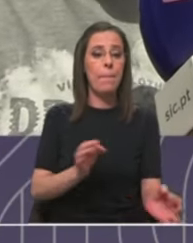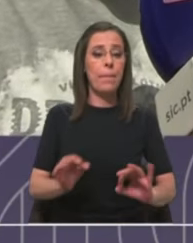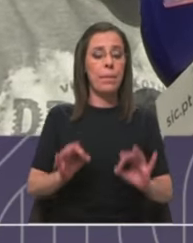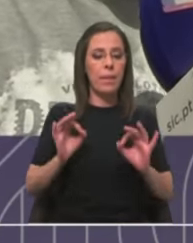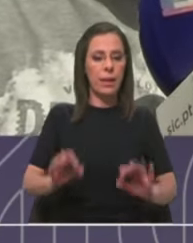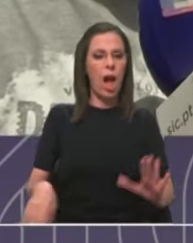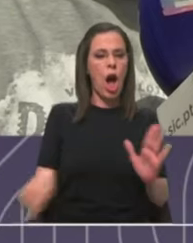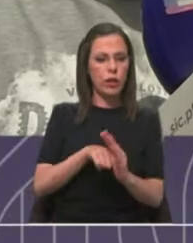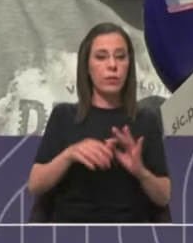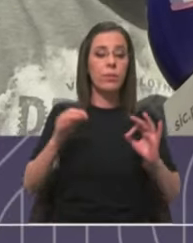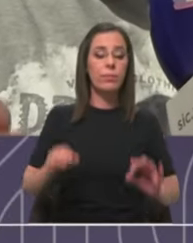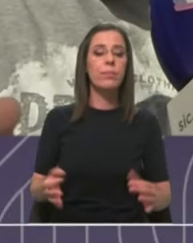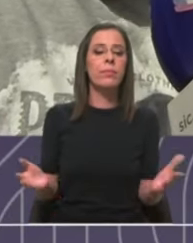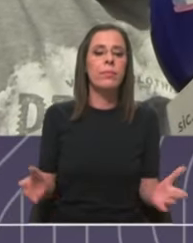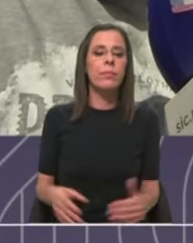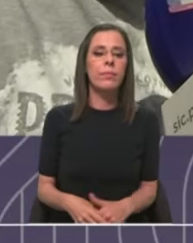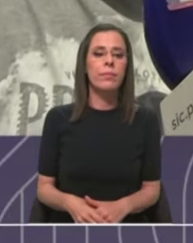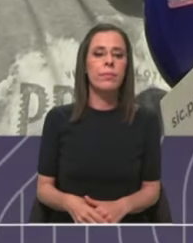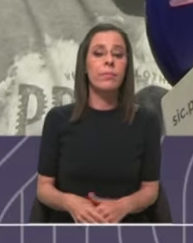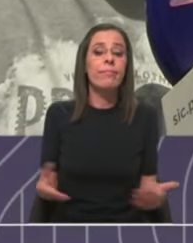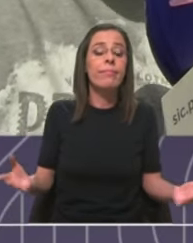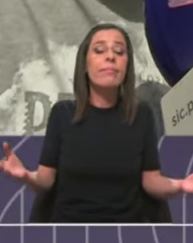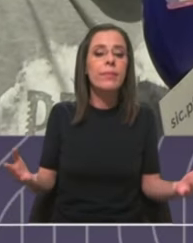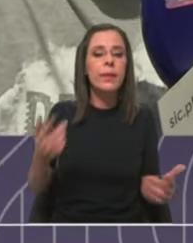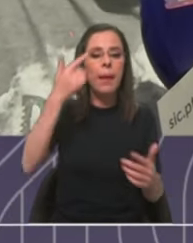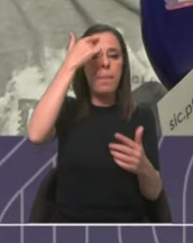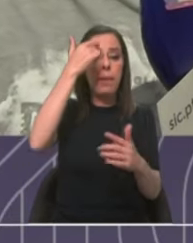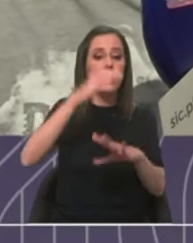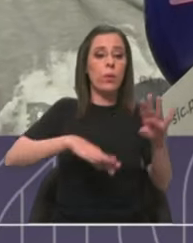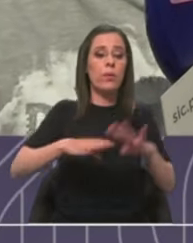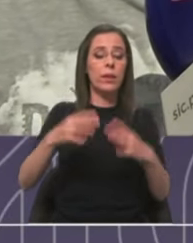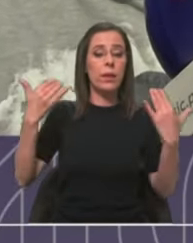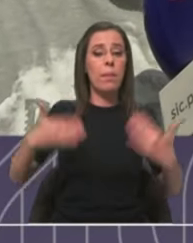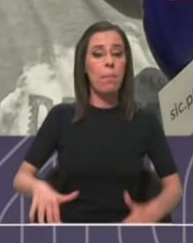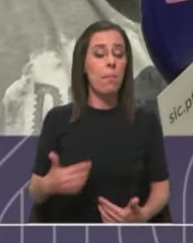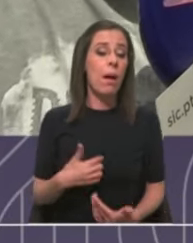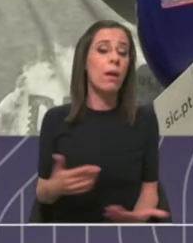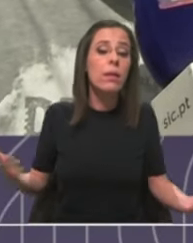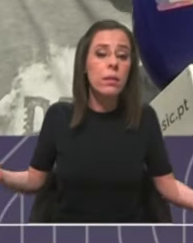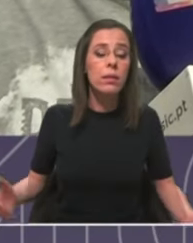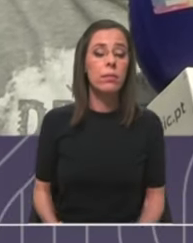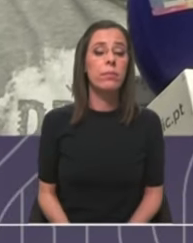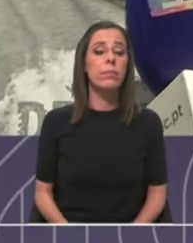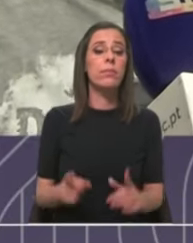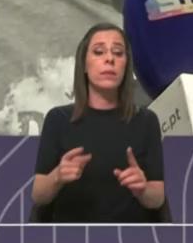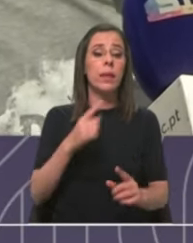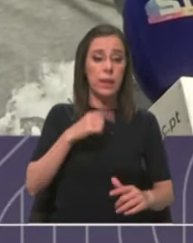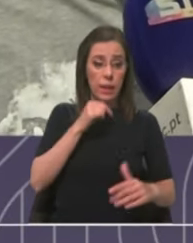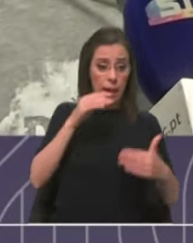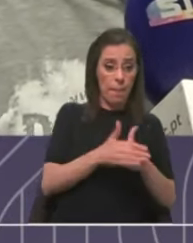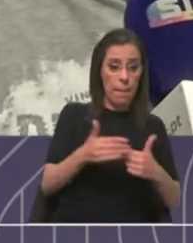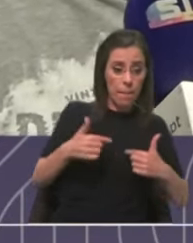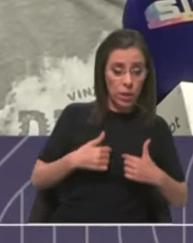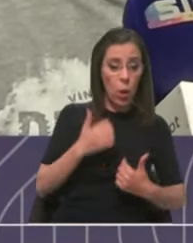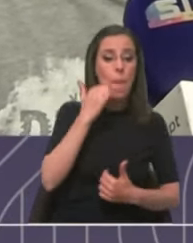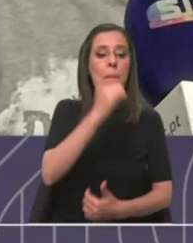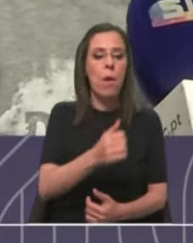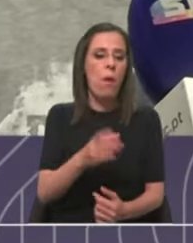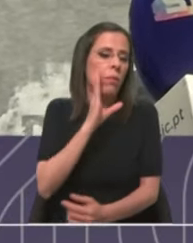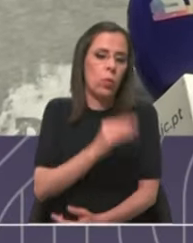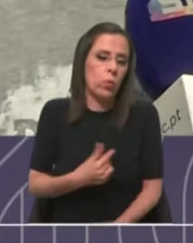premeditado. Foi uma coisa que ele, na hora, pensou em fazer mal. Agora, se era para me matar, se era só para me magoar, não sei.